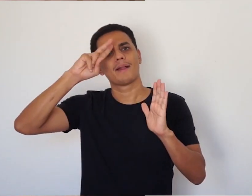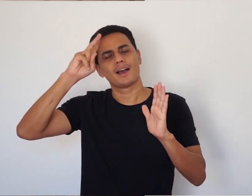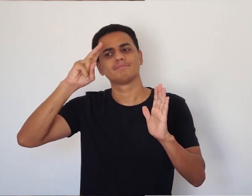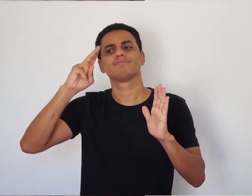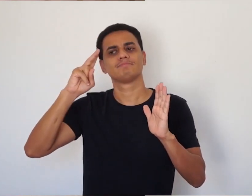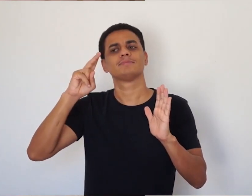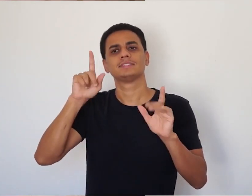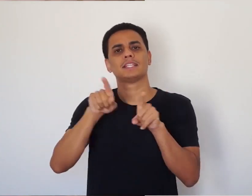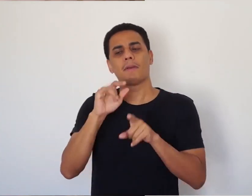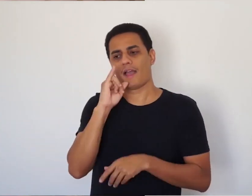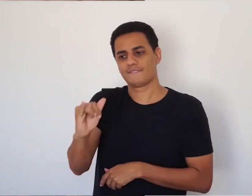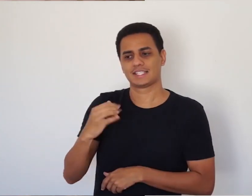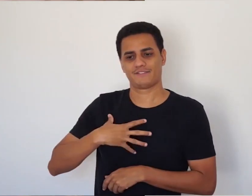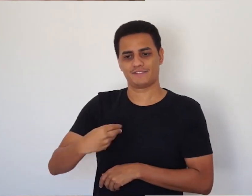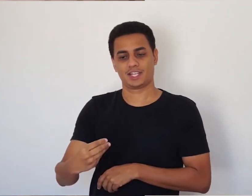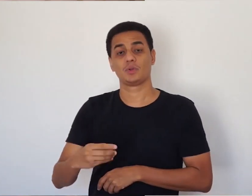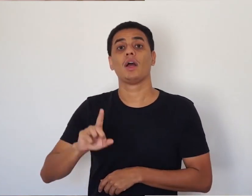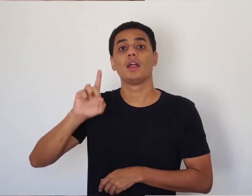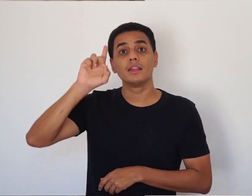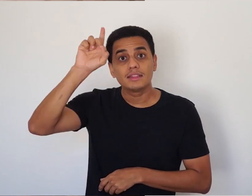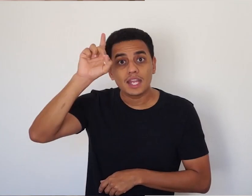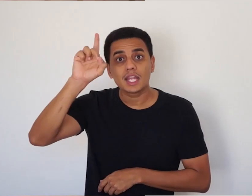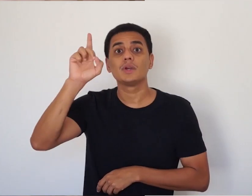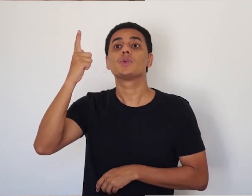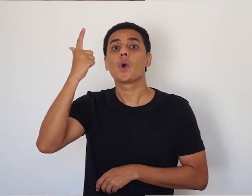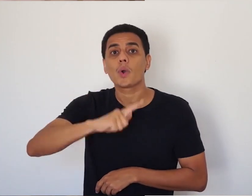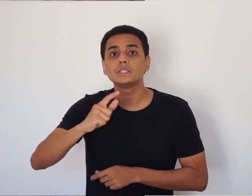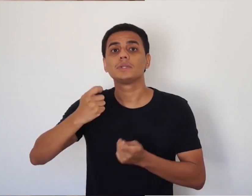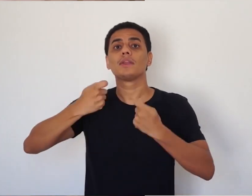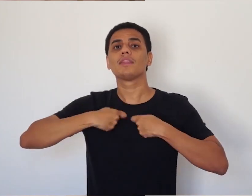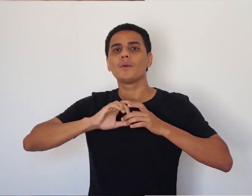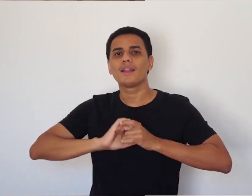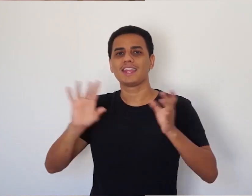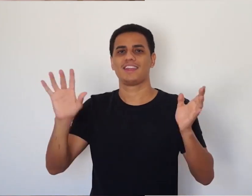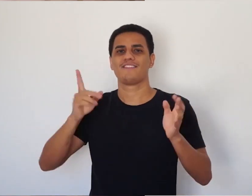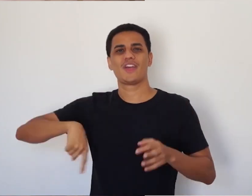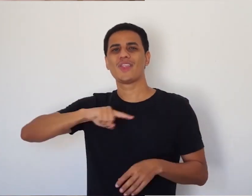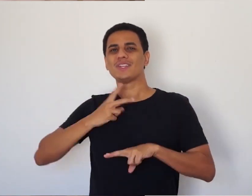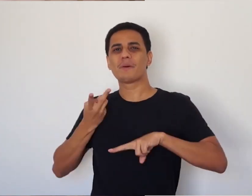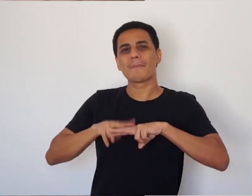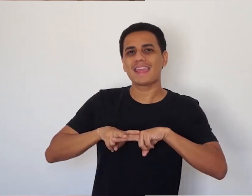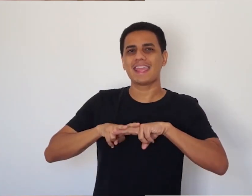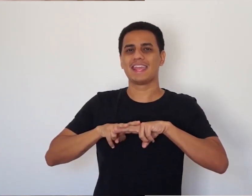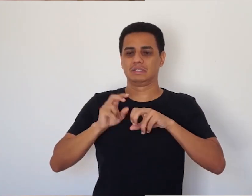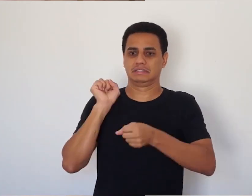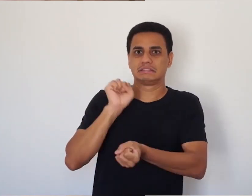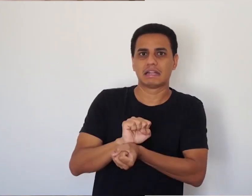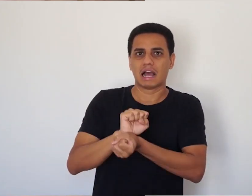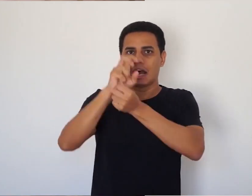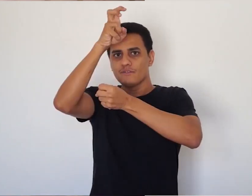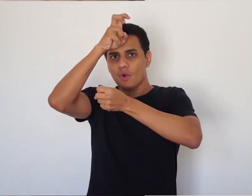nós pudéssemos dizer aos nossos filhos: Deus nos libertou da escravidão do